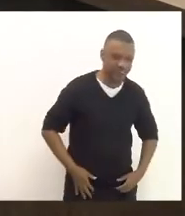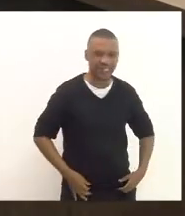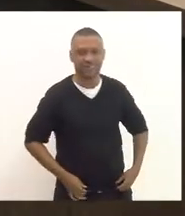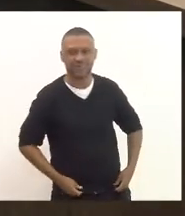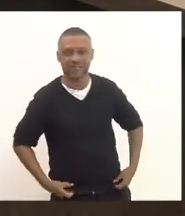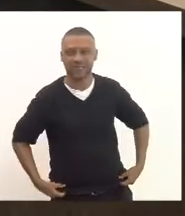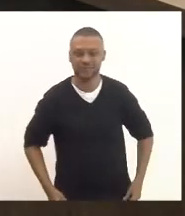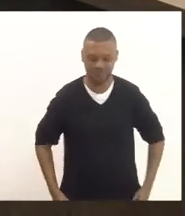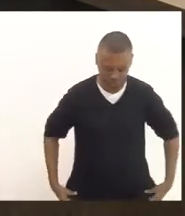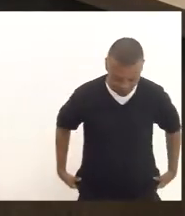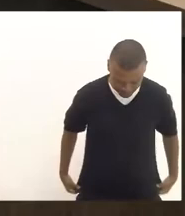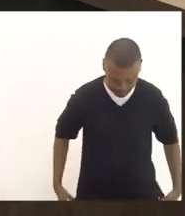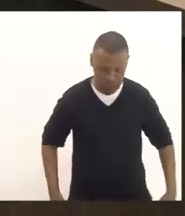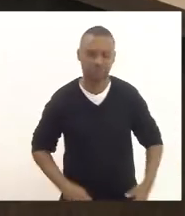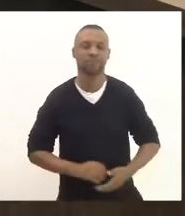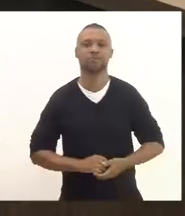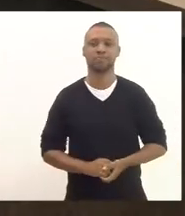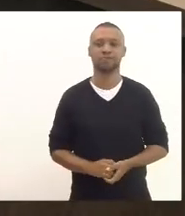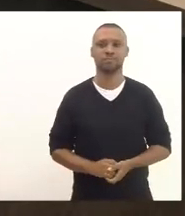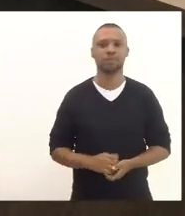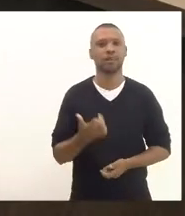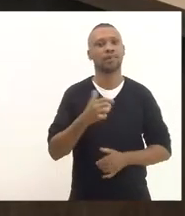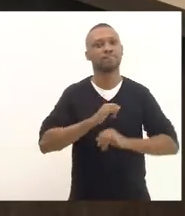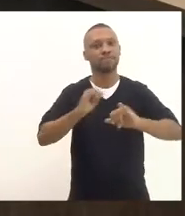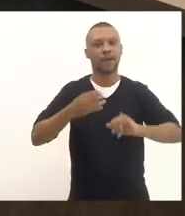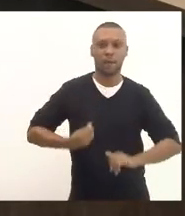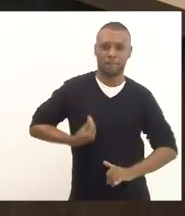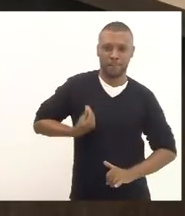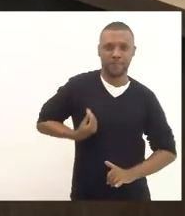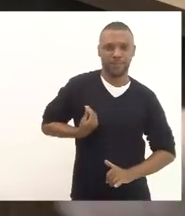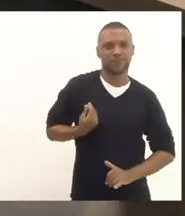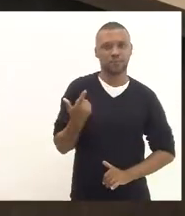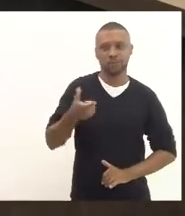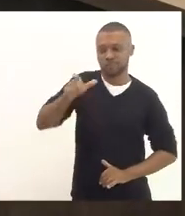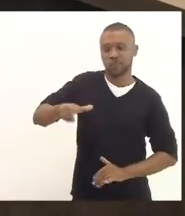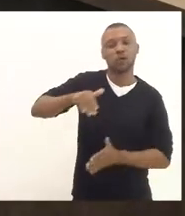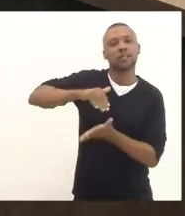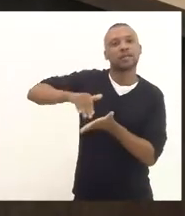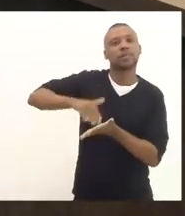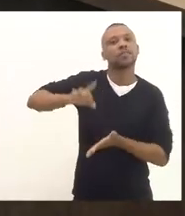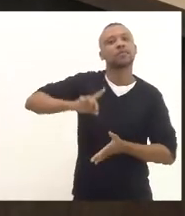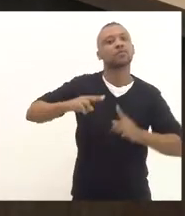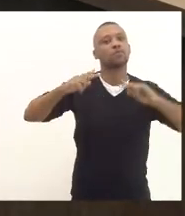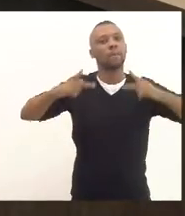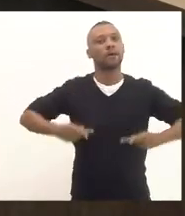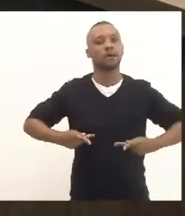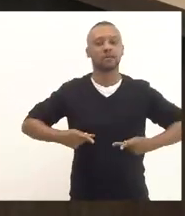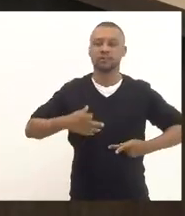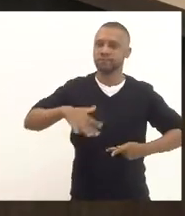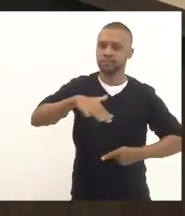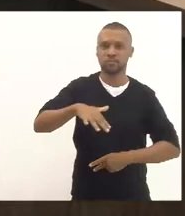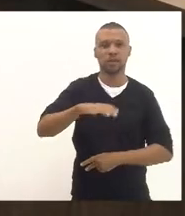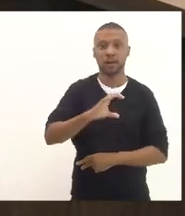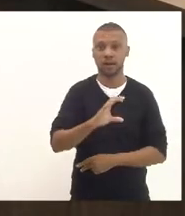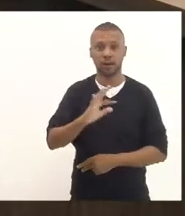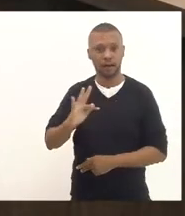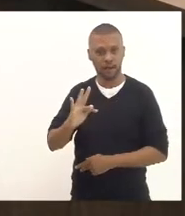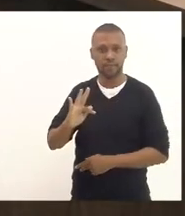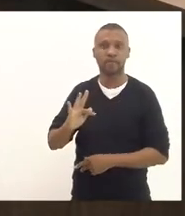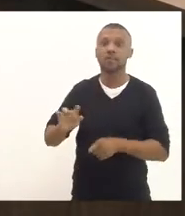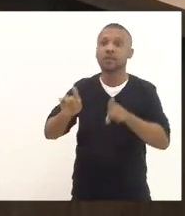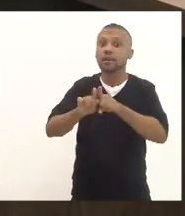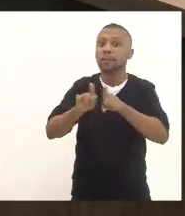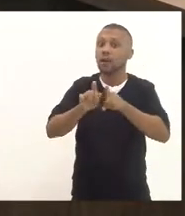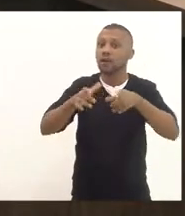discussão gostaria de anunciar a presença do secretário de direitos humanos de Cabo Frio bem como a